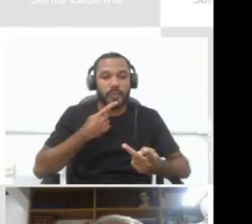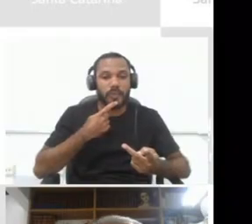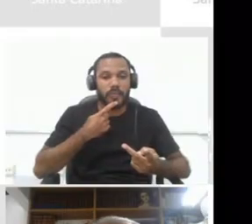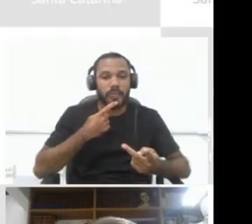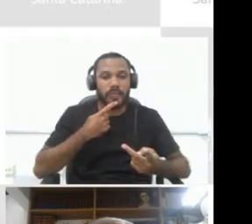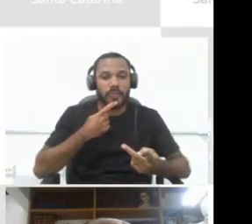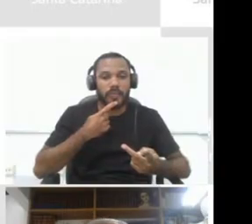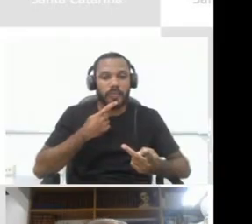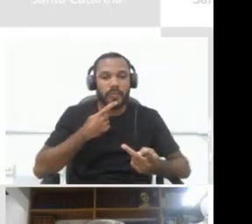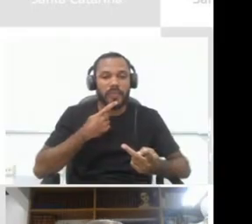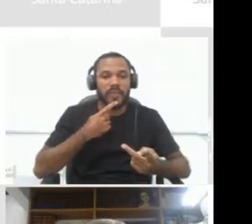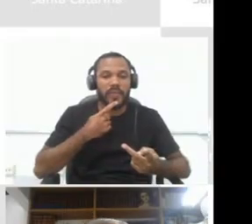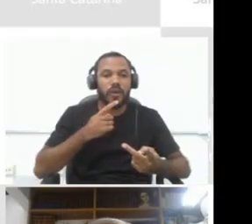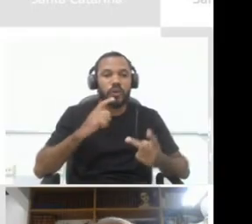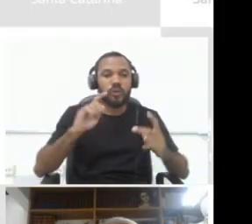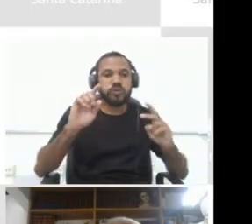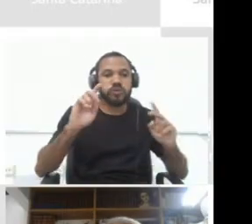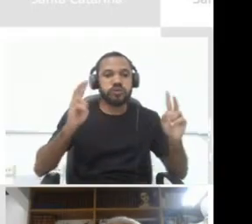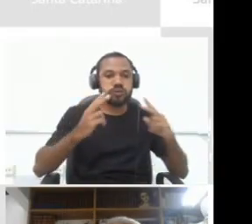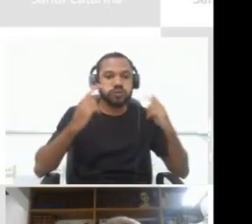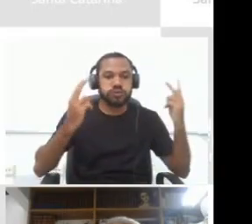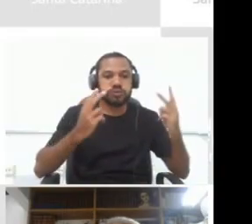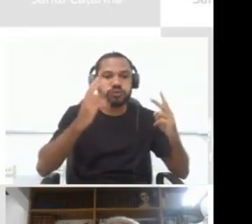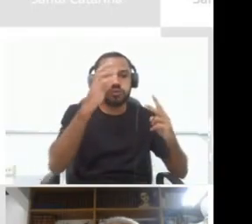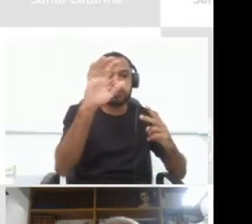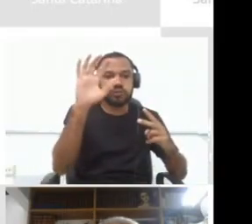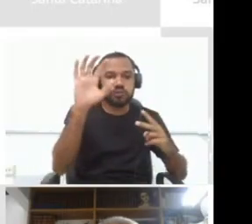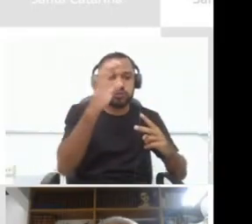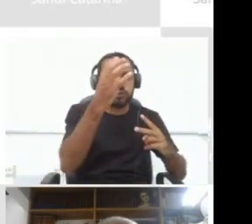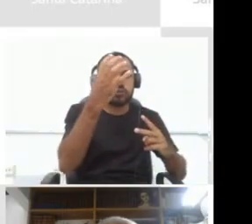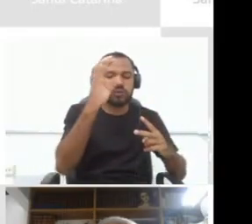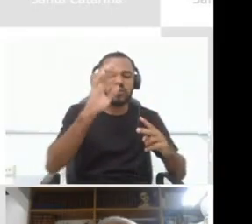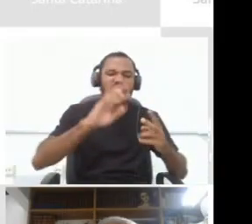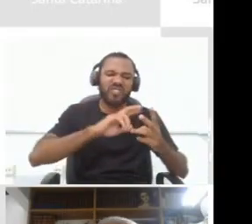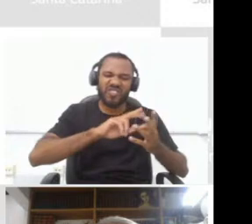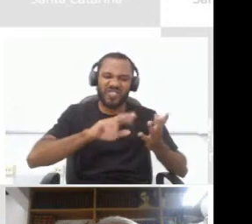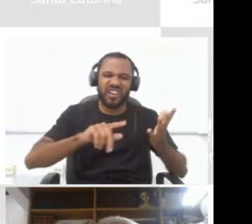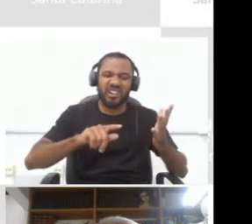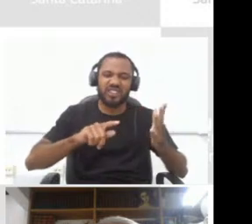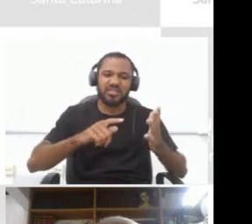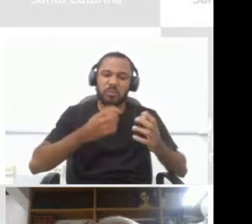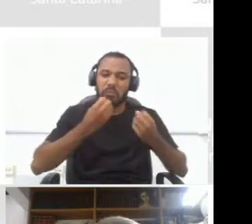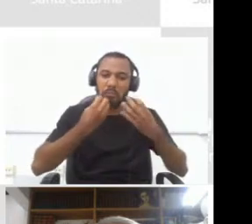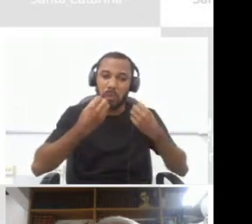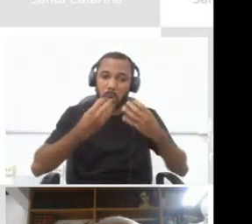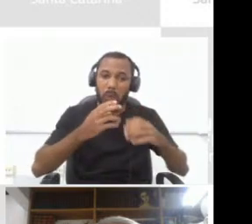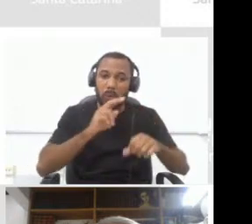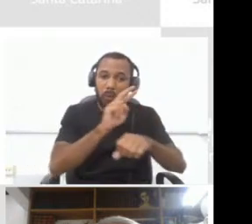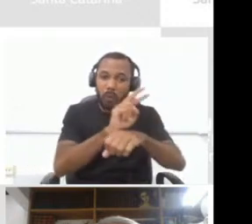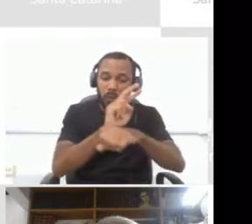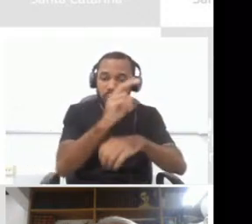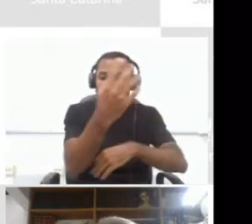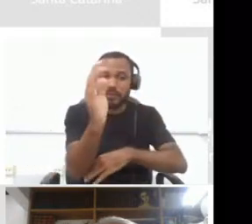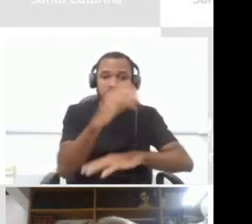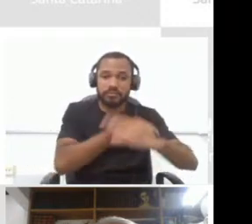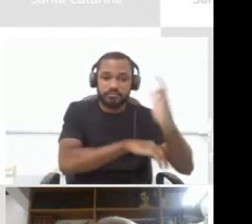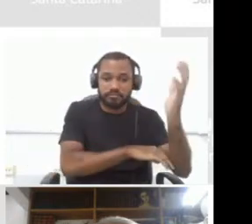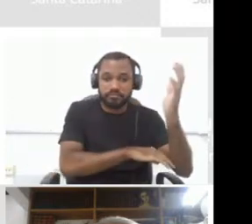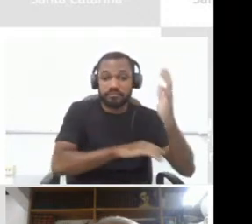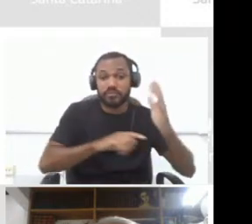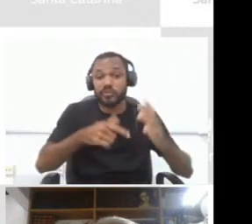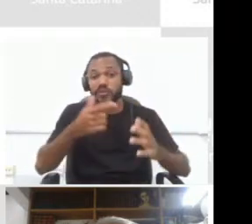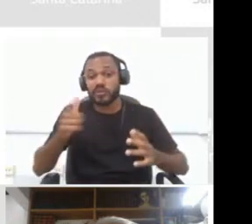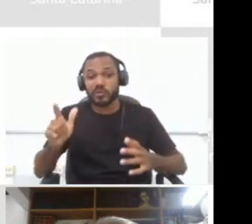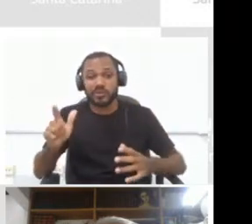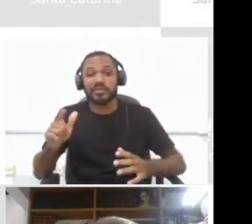instalações eólicas, né? E outras energias renováveis, né? E aqui, então, a mesma coisa, vocês comparem 2015 os dois, e